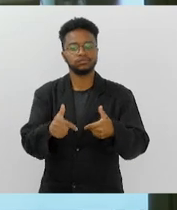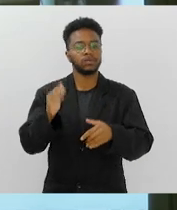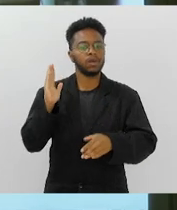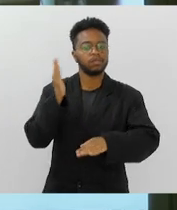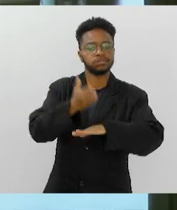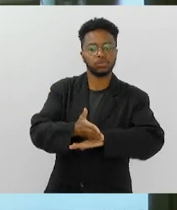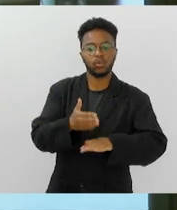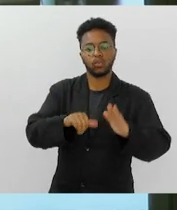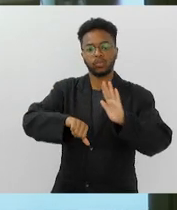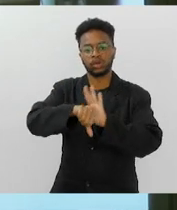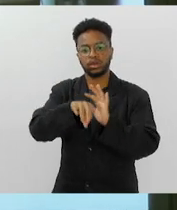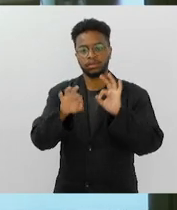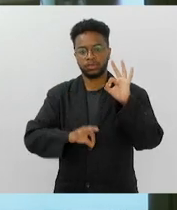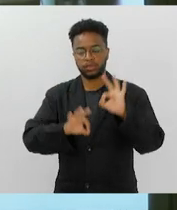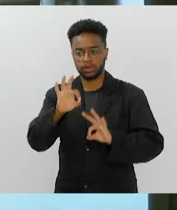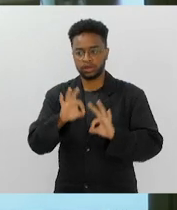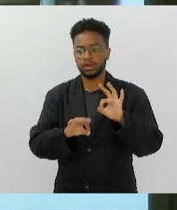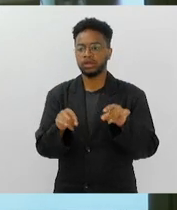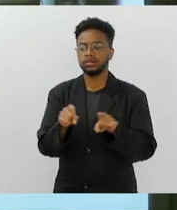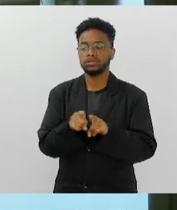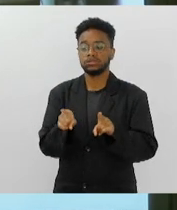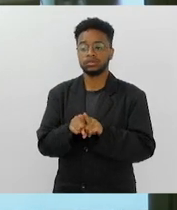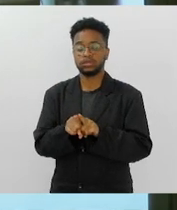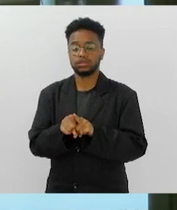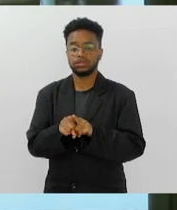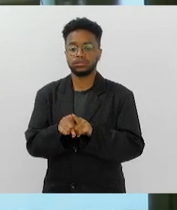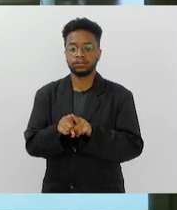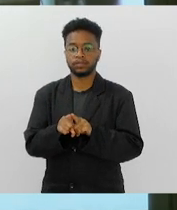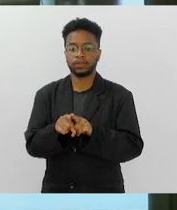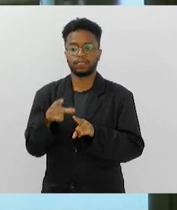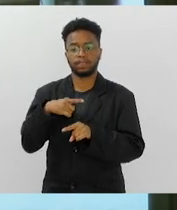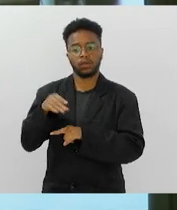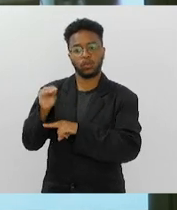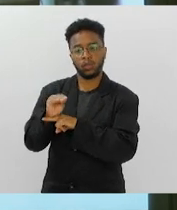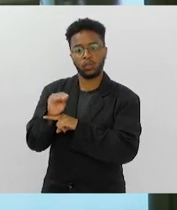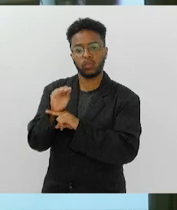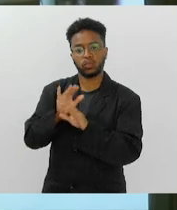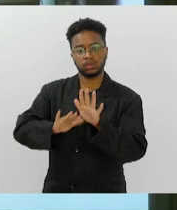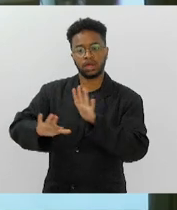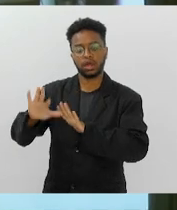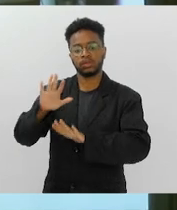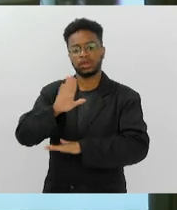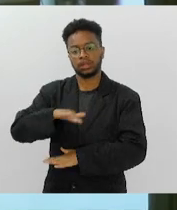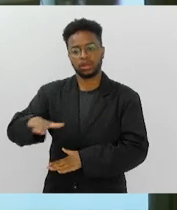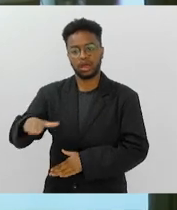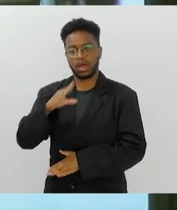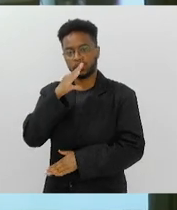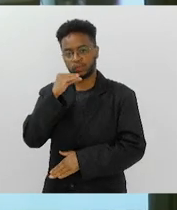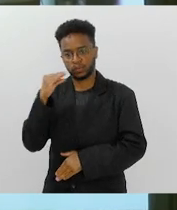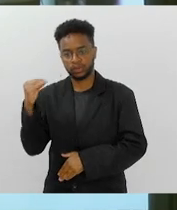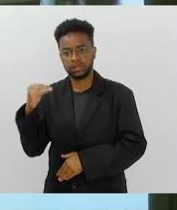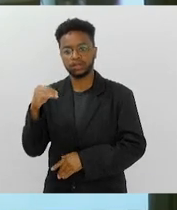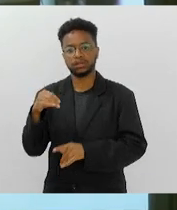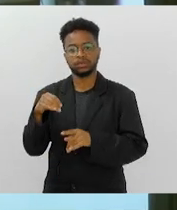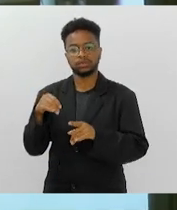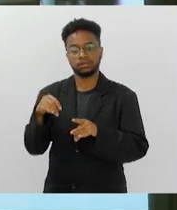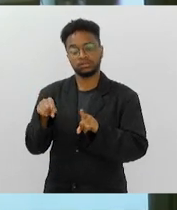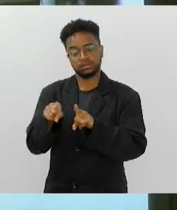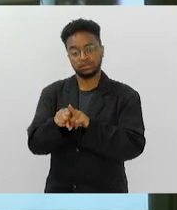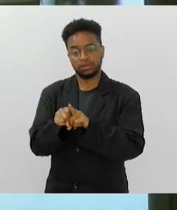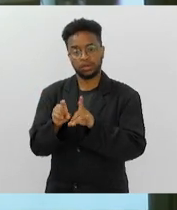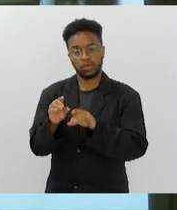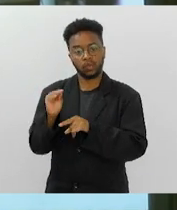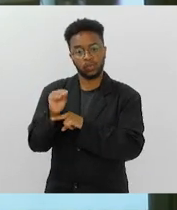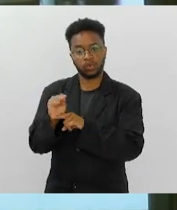crime organizado, além desse cuidado com a criança, com o adolescente e, por que não, com a